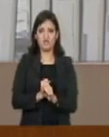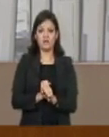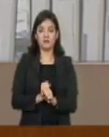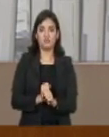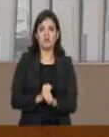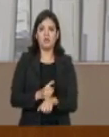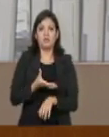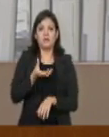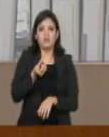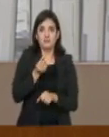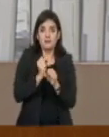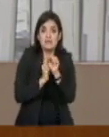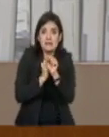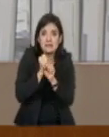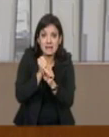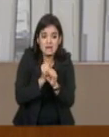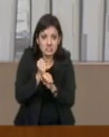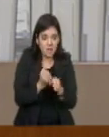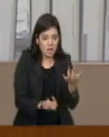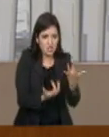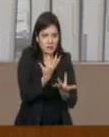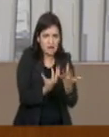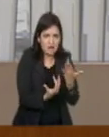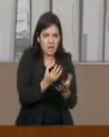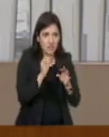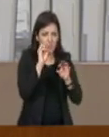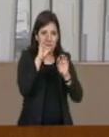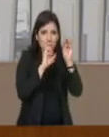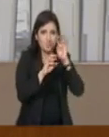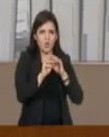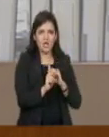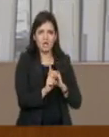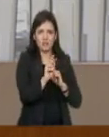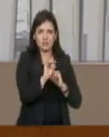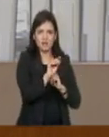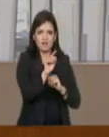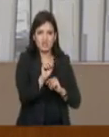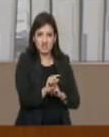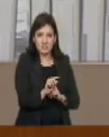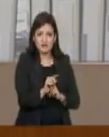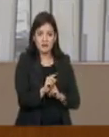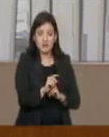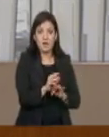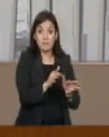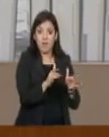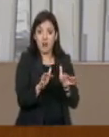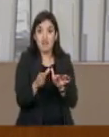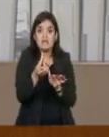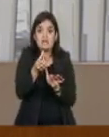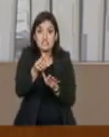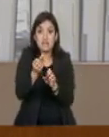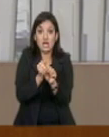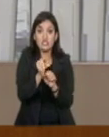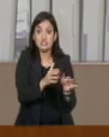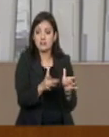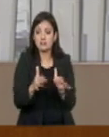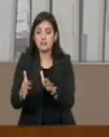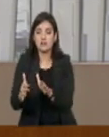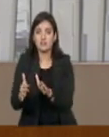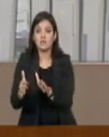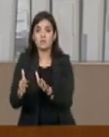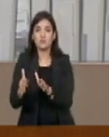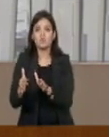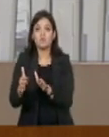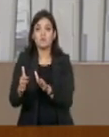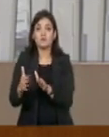6 anos após o incêndio da Boate Kiss, em Santa Maria, Rio Grande do Sul, o saldo de vítimas